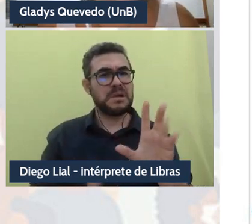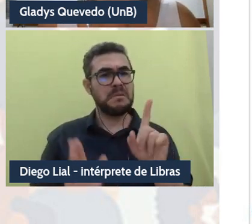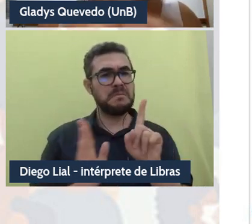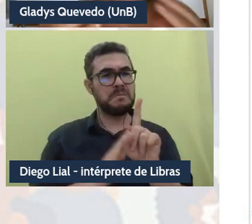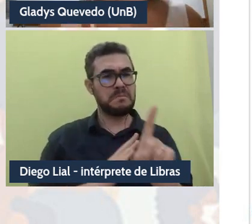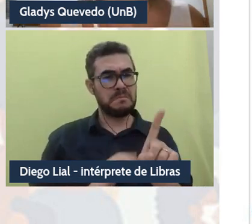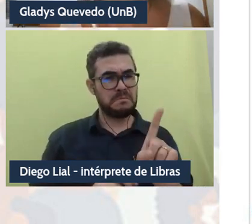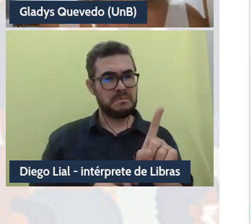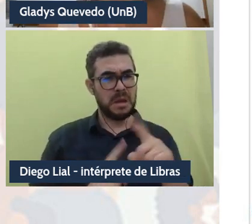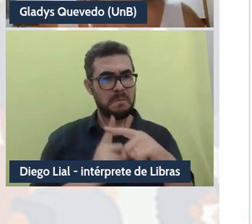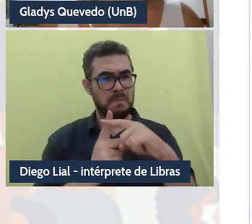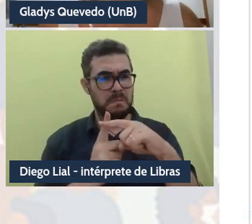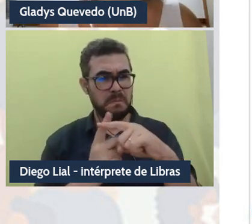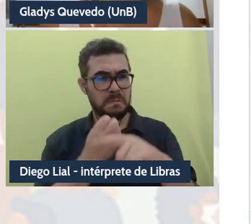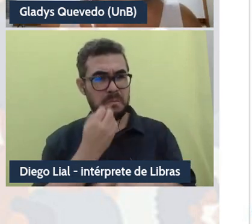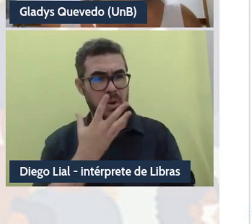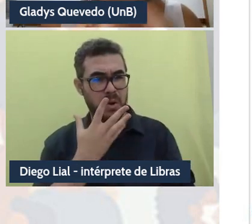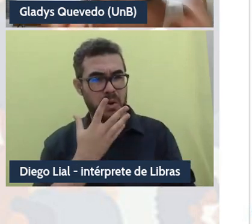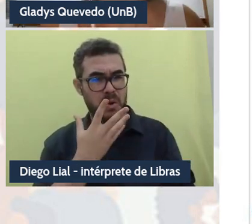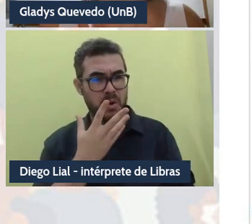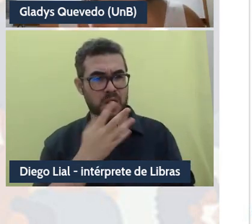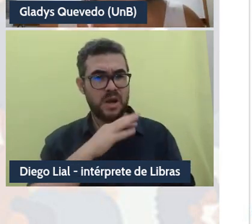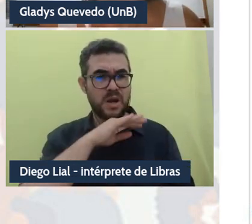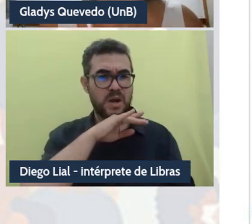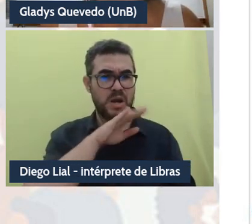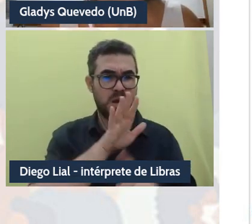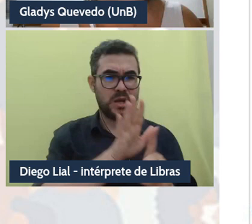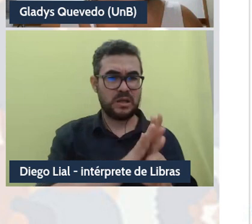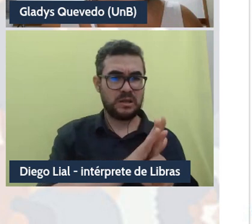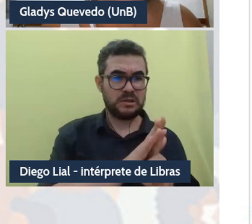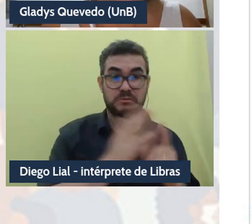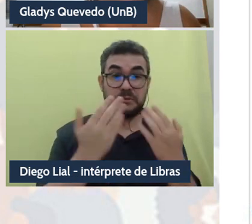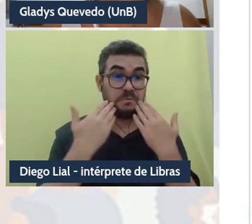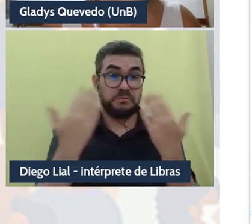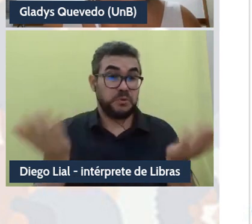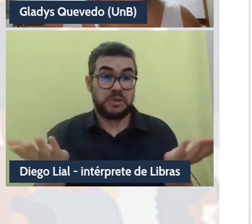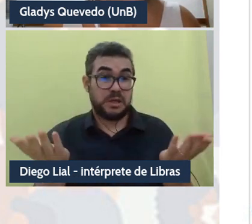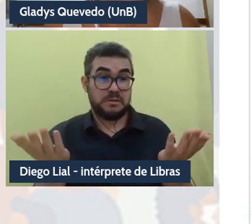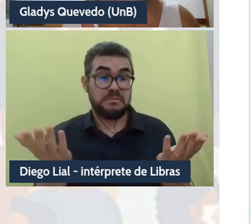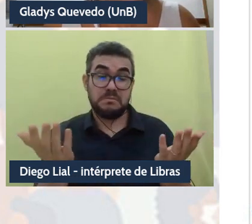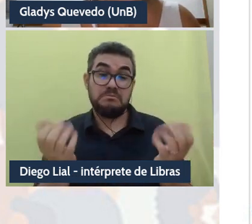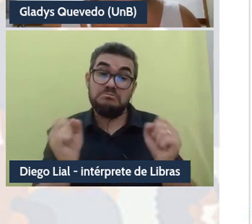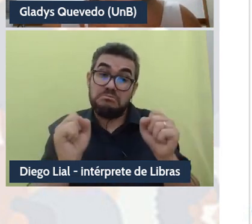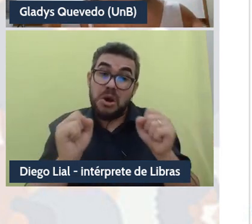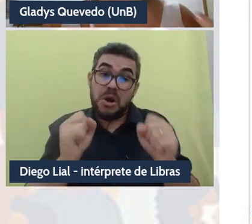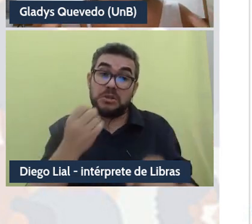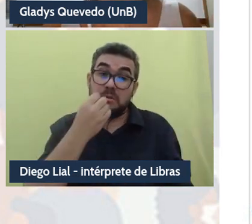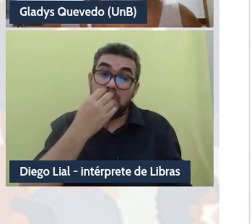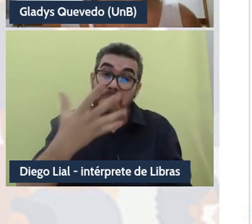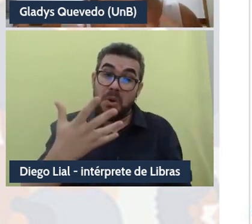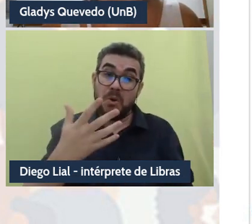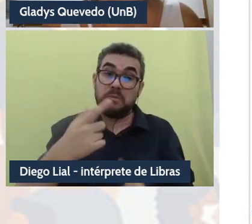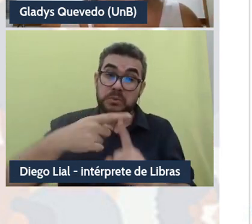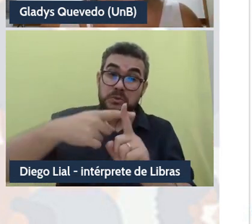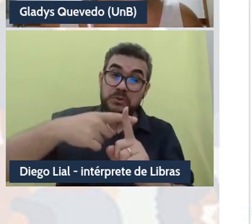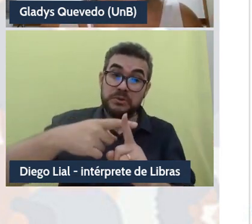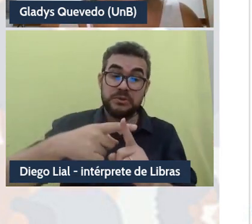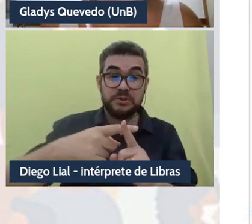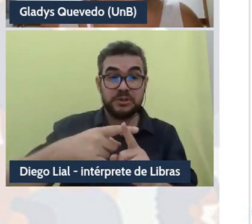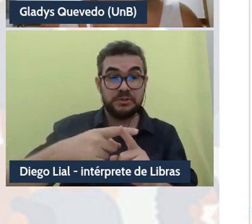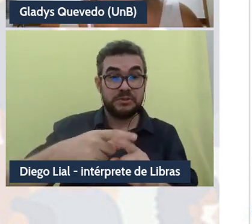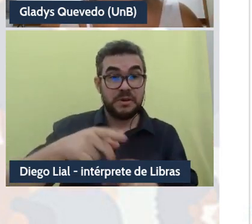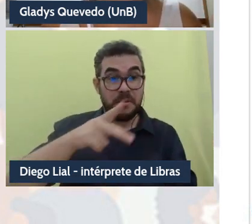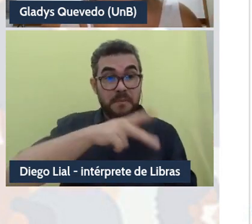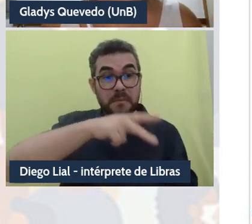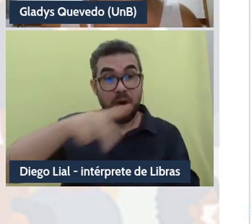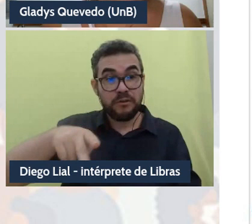Né? Pode ser que tenha sido muito positivo, né, trazer esses gêneros discursivos para a sala de aula. Né? Muitos professores intensificaram esse